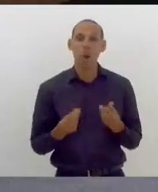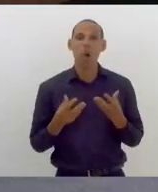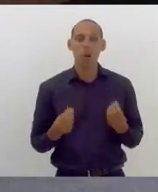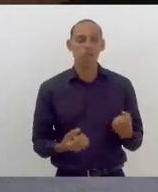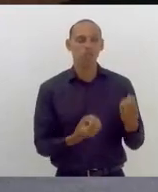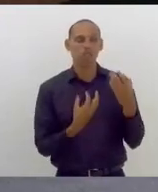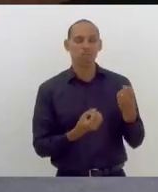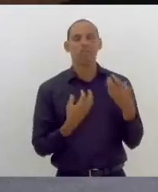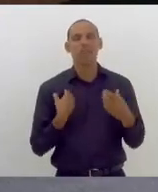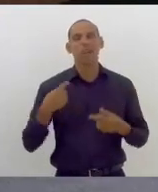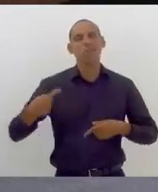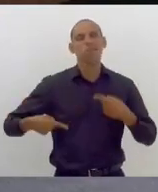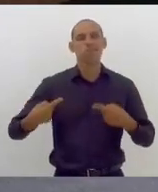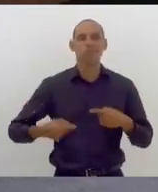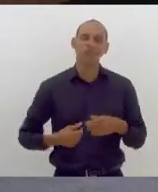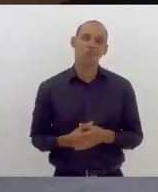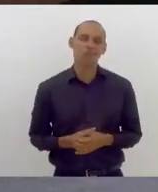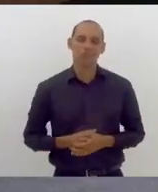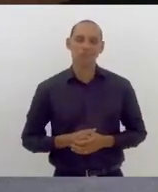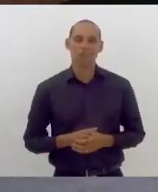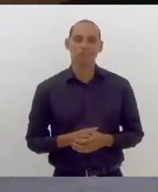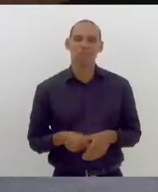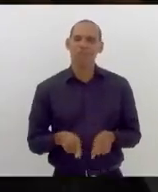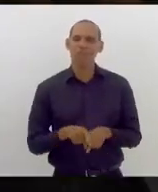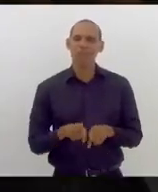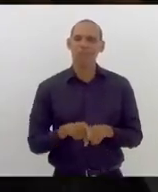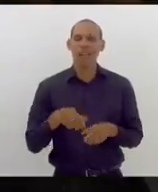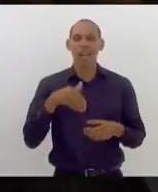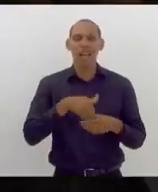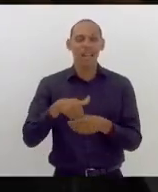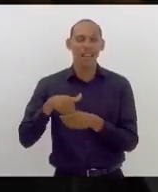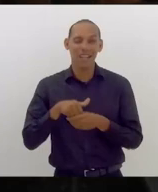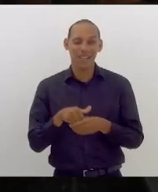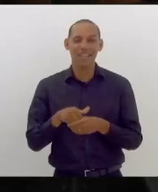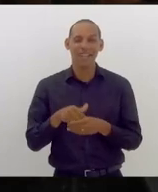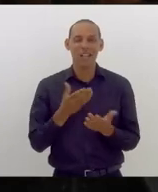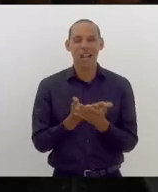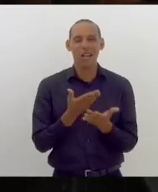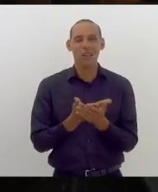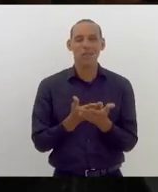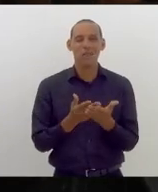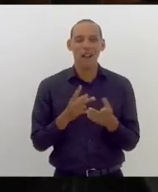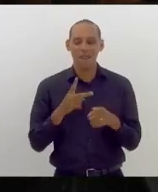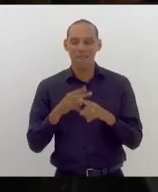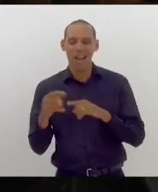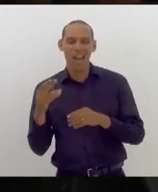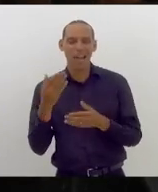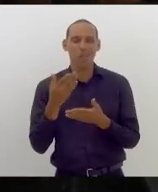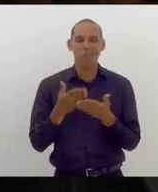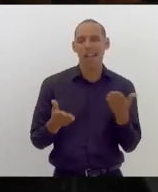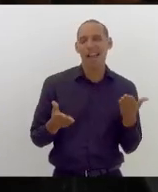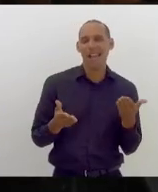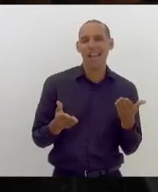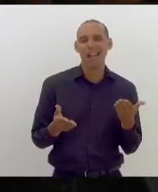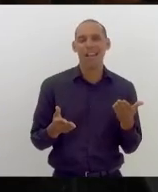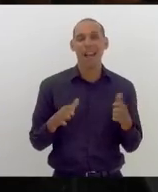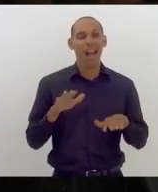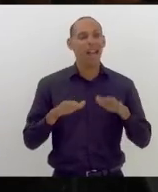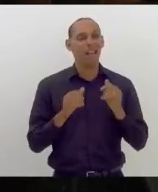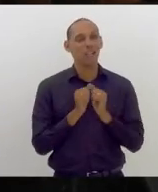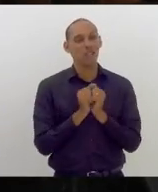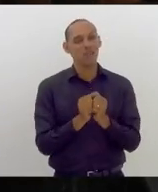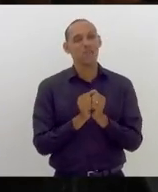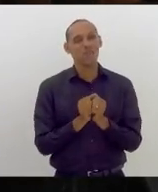fazer política, aprendi a ganhar a eleição estudantil, a perder a eleição estudantil, né? Algumas vezes juntos,